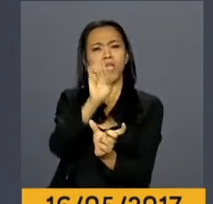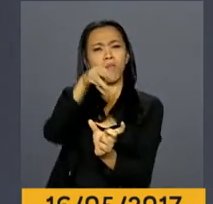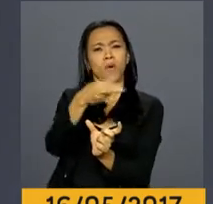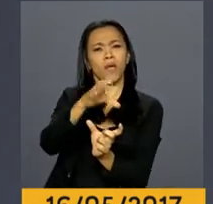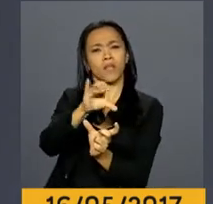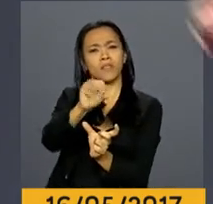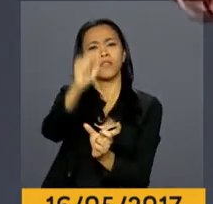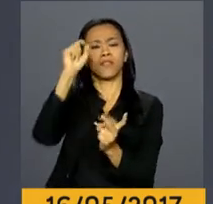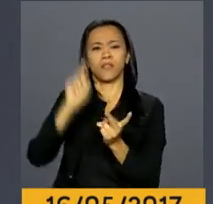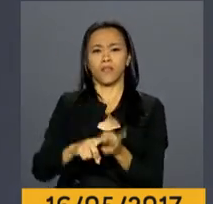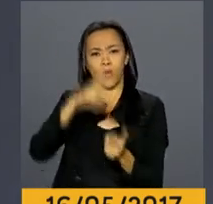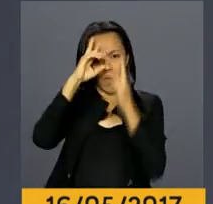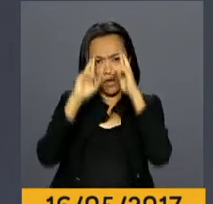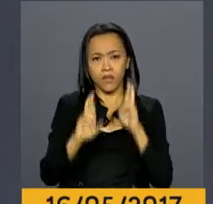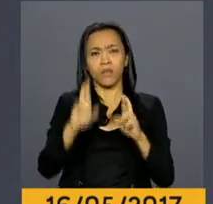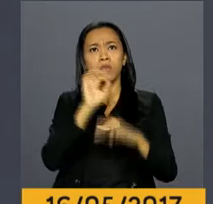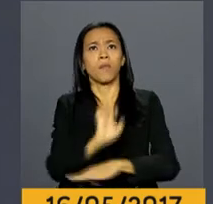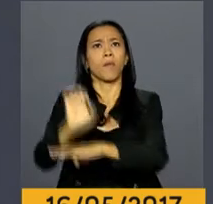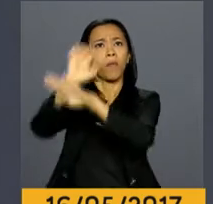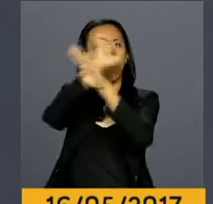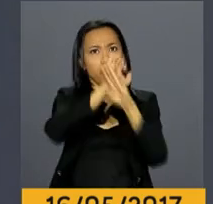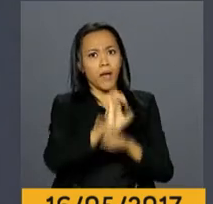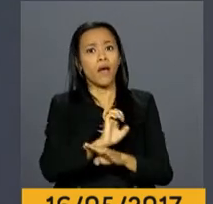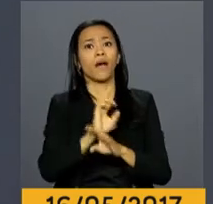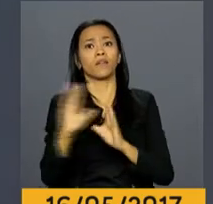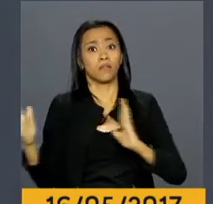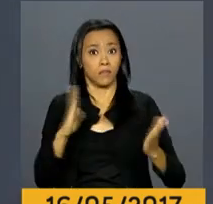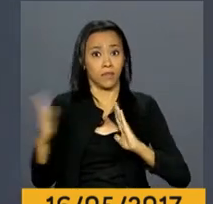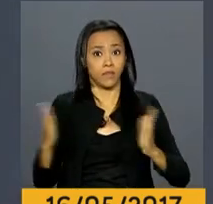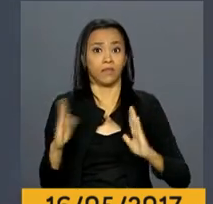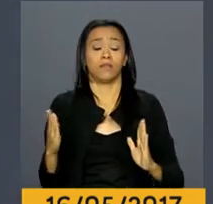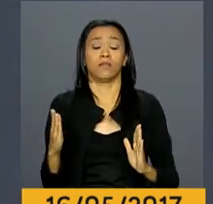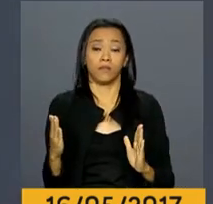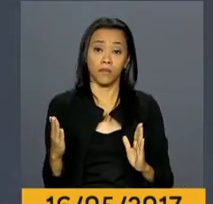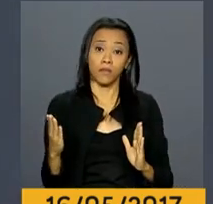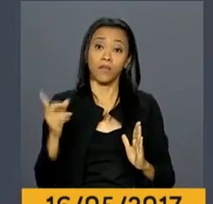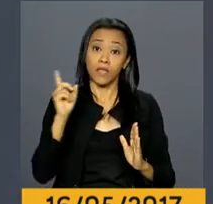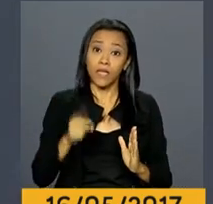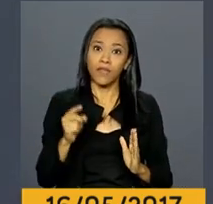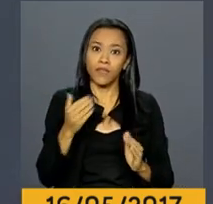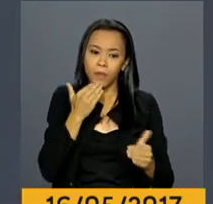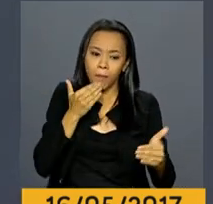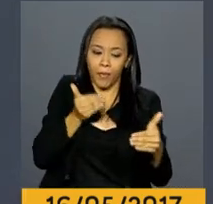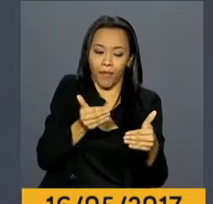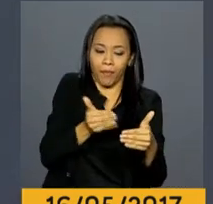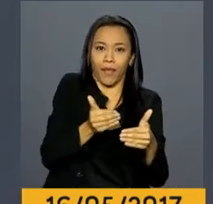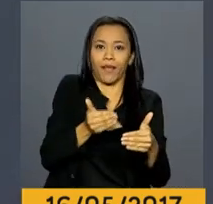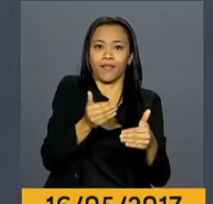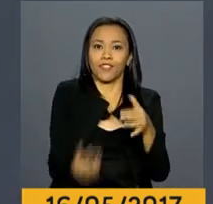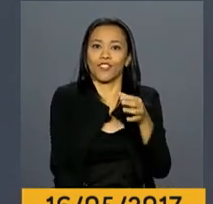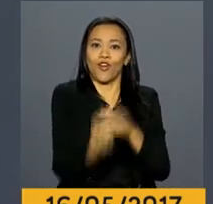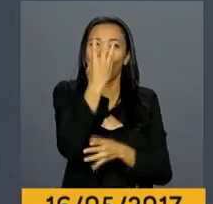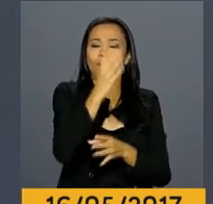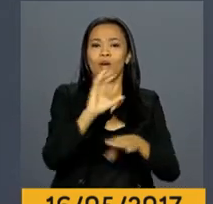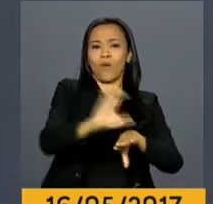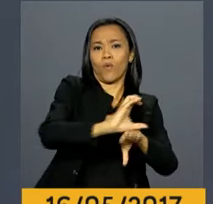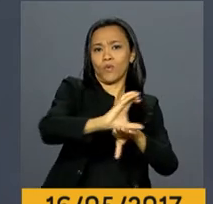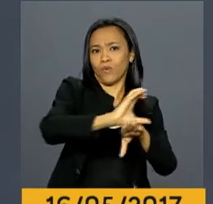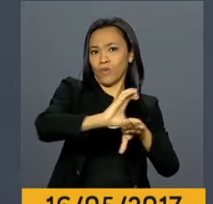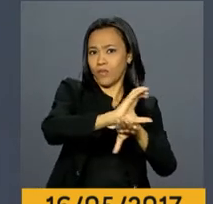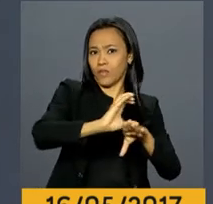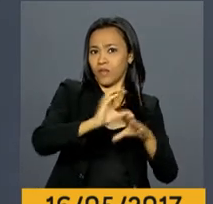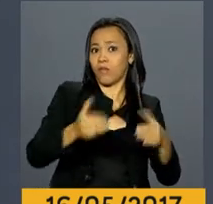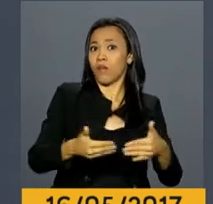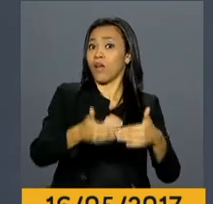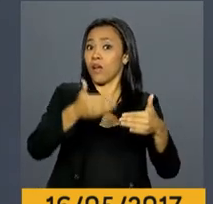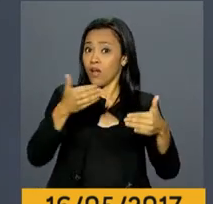pauta e, de fato, como lembrava o Rodrigo, nos primeiros instantes da Constituição de 88, havia uma autonomia muito